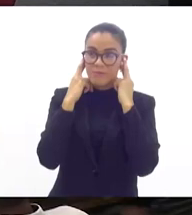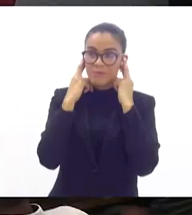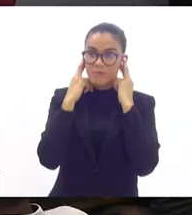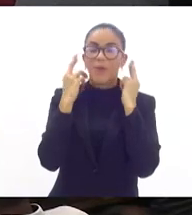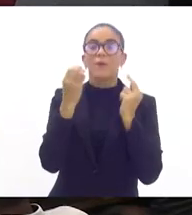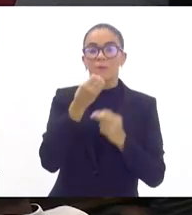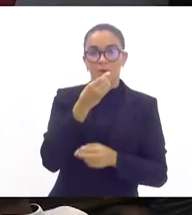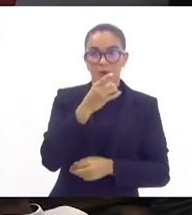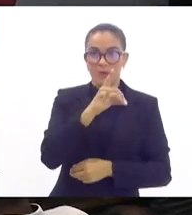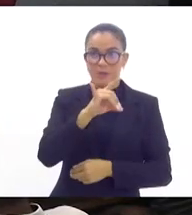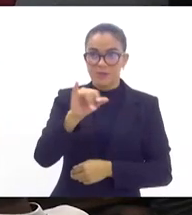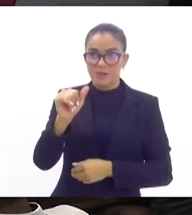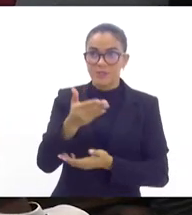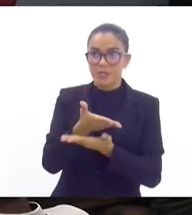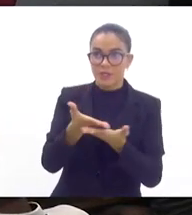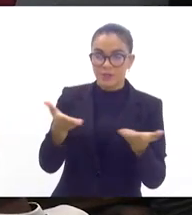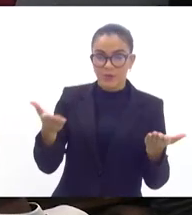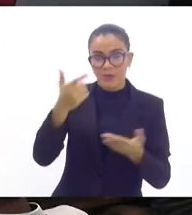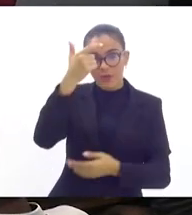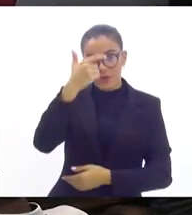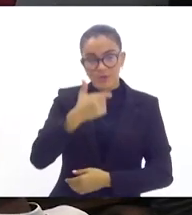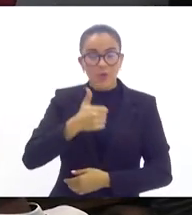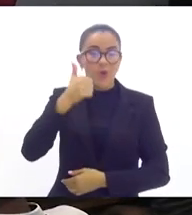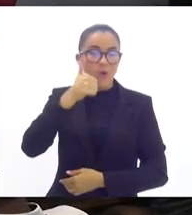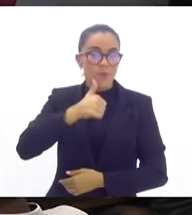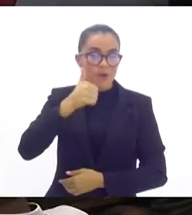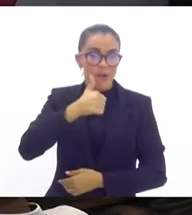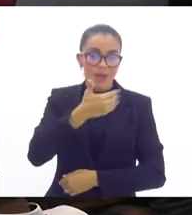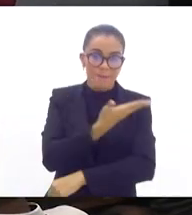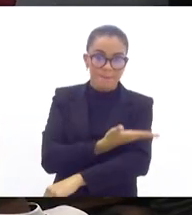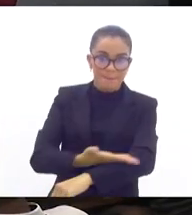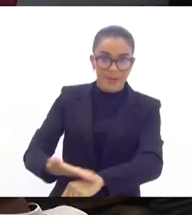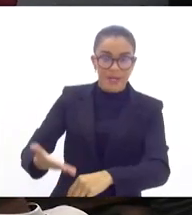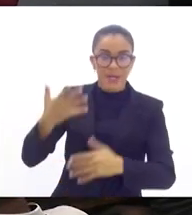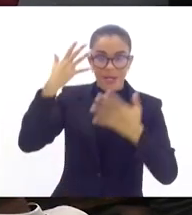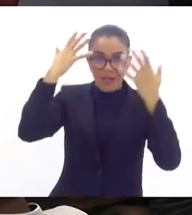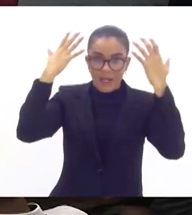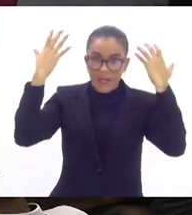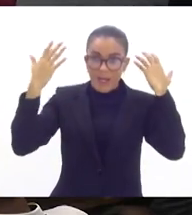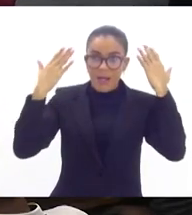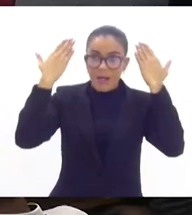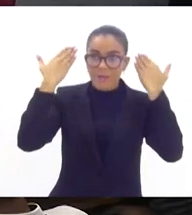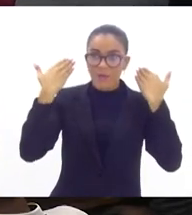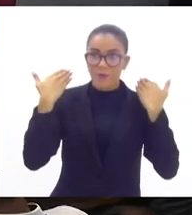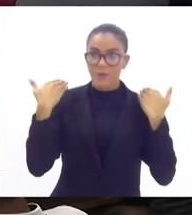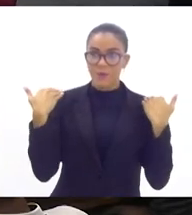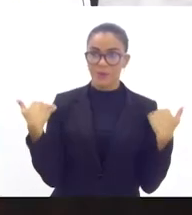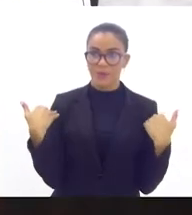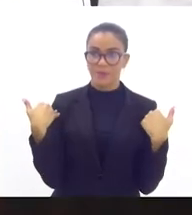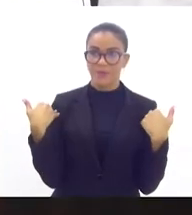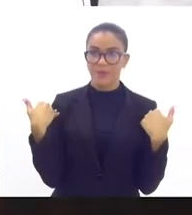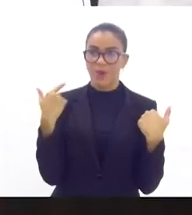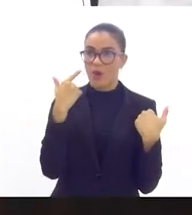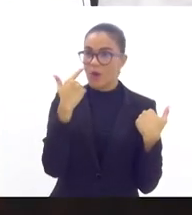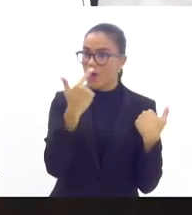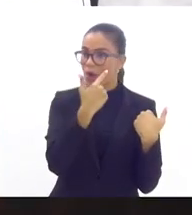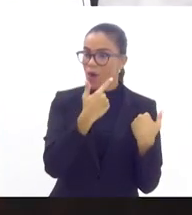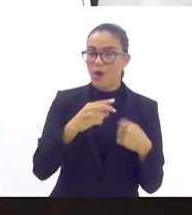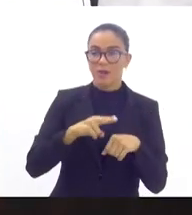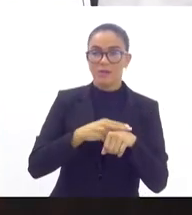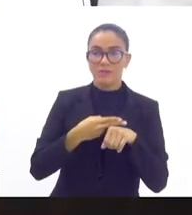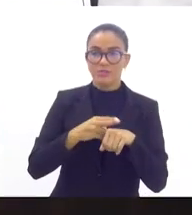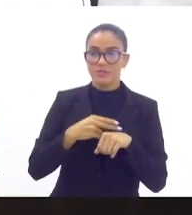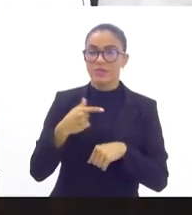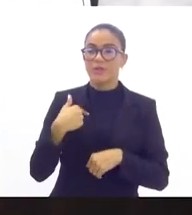Bom dia Como já disse a todos eu sou uma mulher branca de cabelos compridos abaixo do ombro tem olhos castanhos